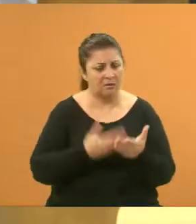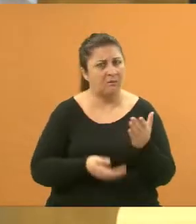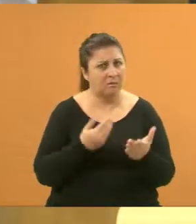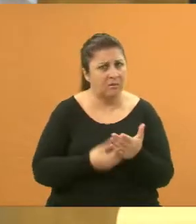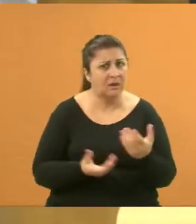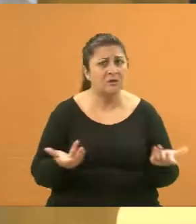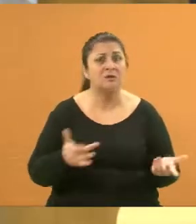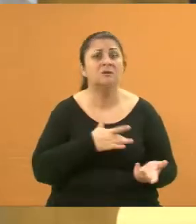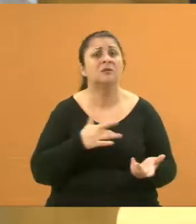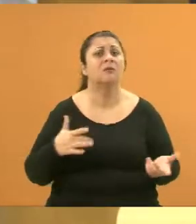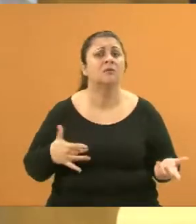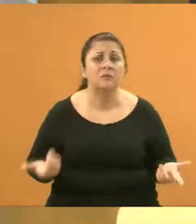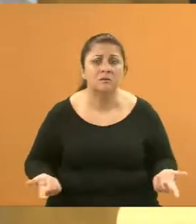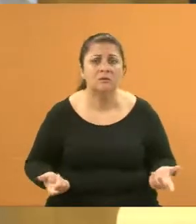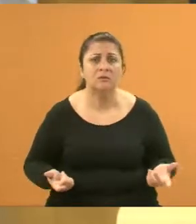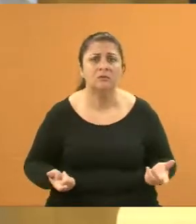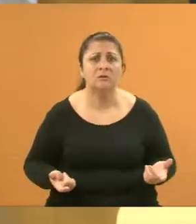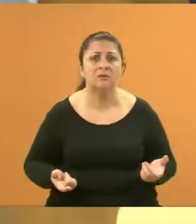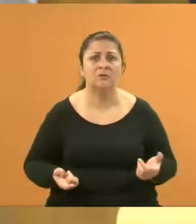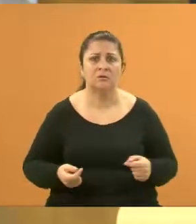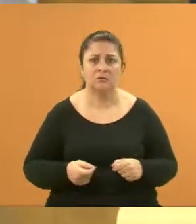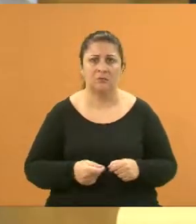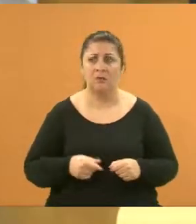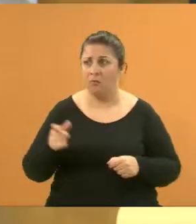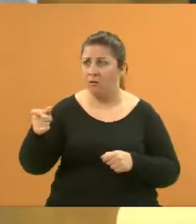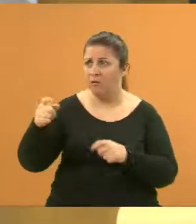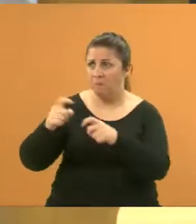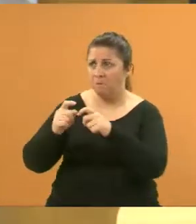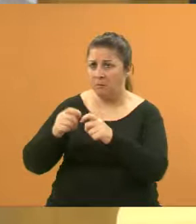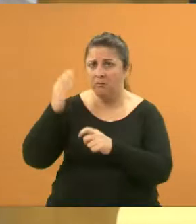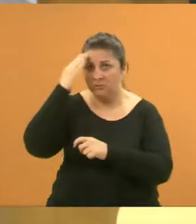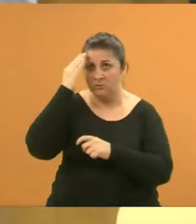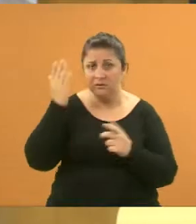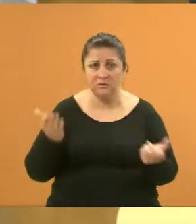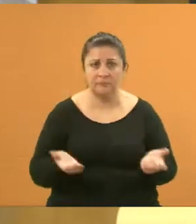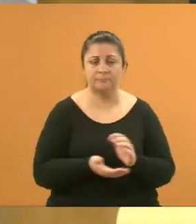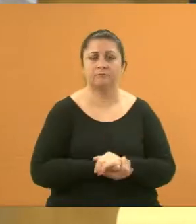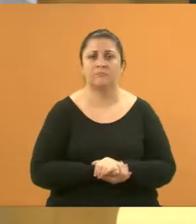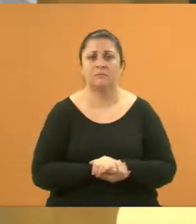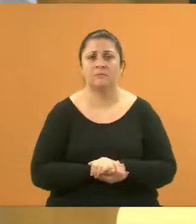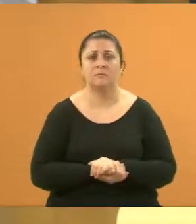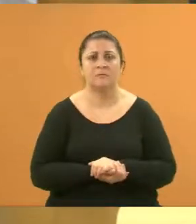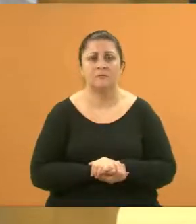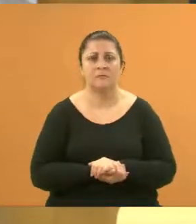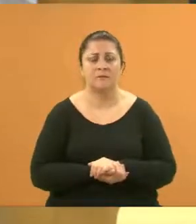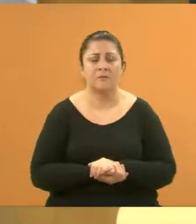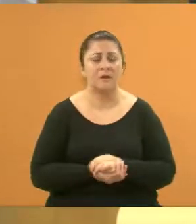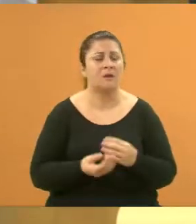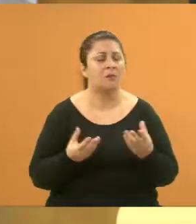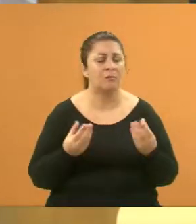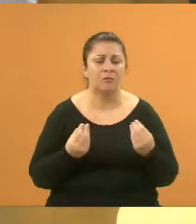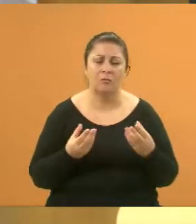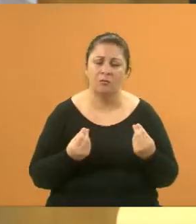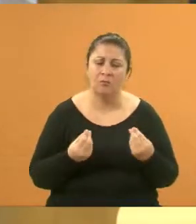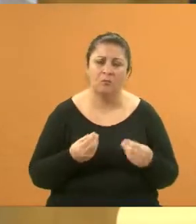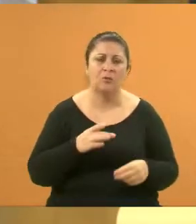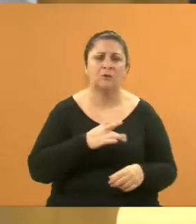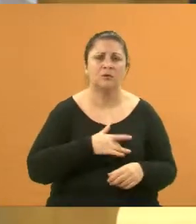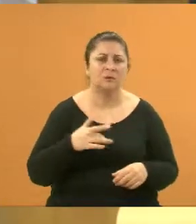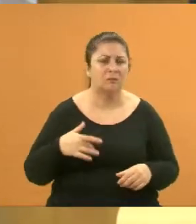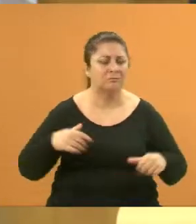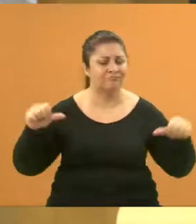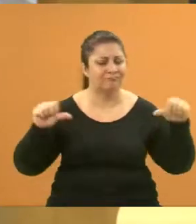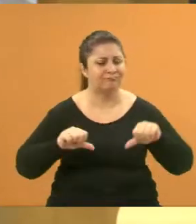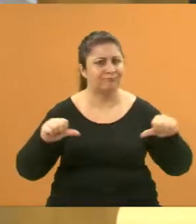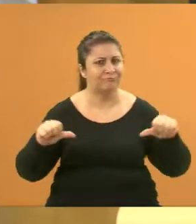de saúde pública. O vereador Rodrigo é médico, sabe muito bem disso. O quanto isso agride a saúde das